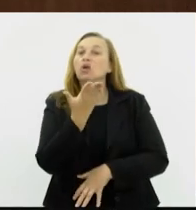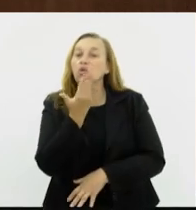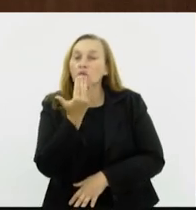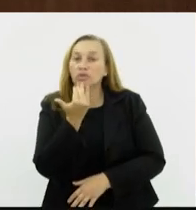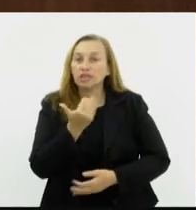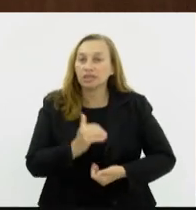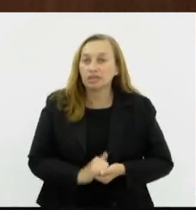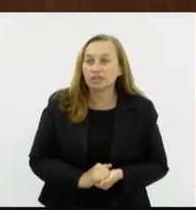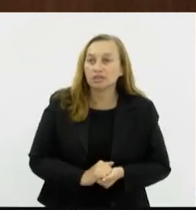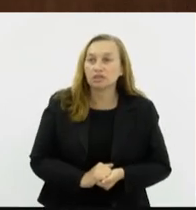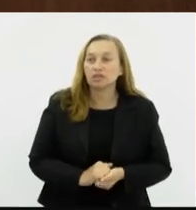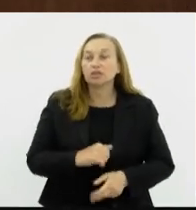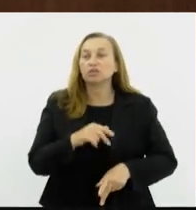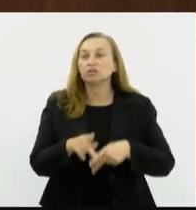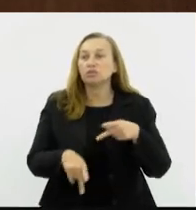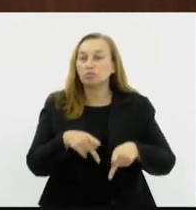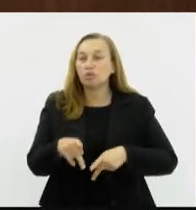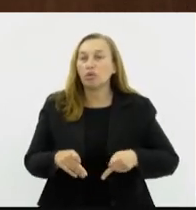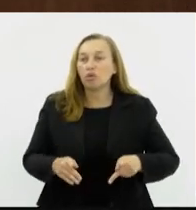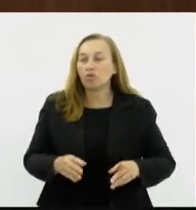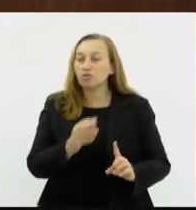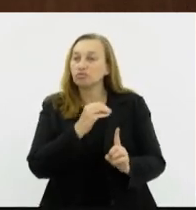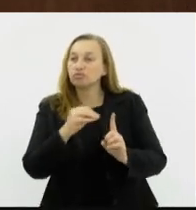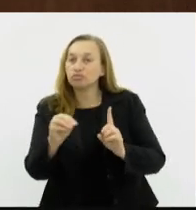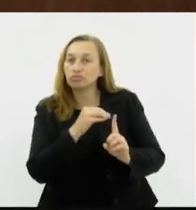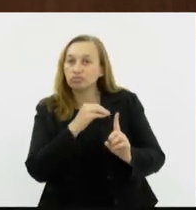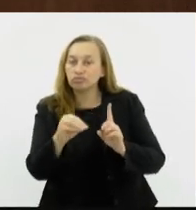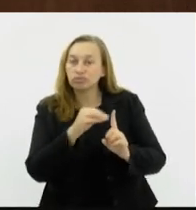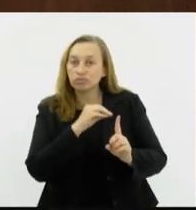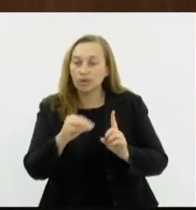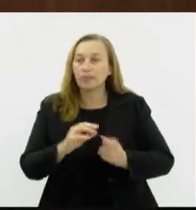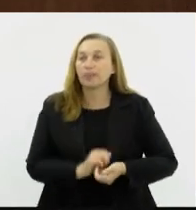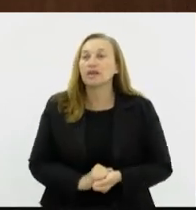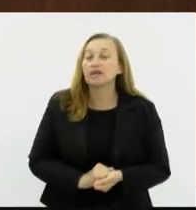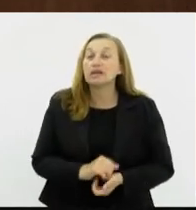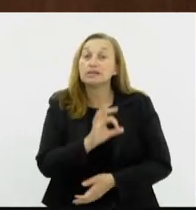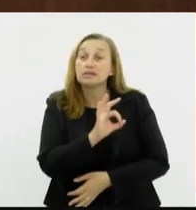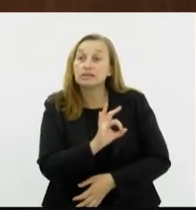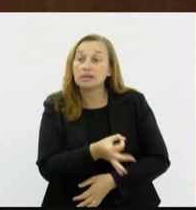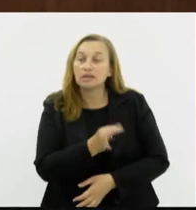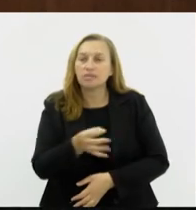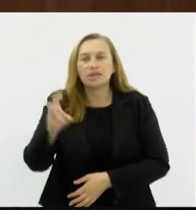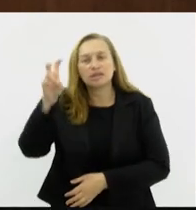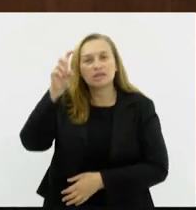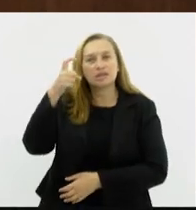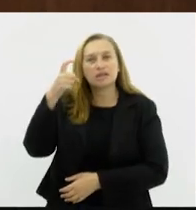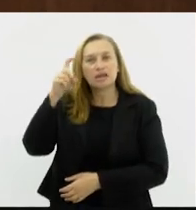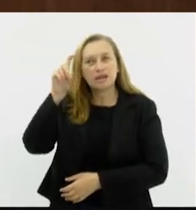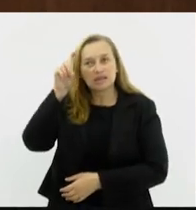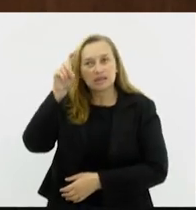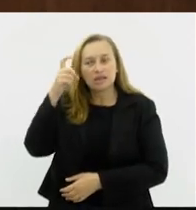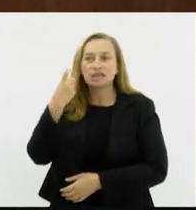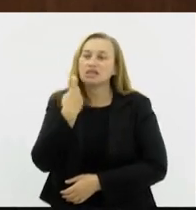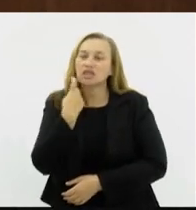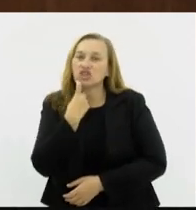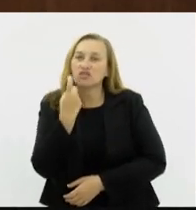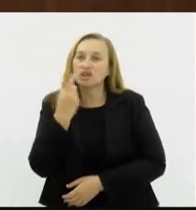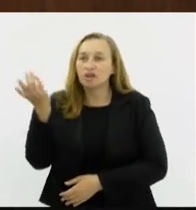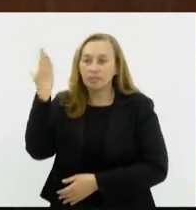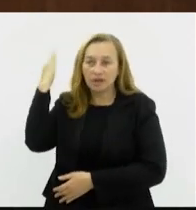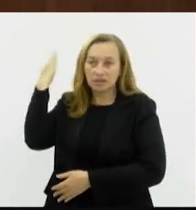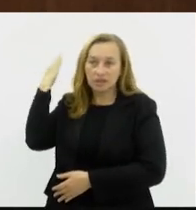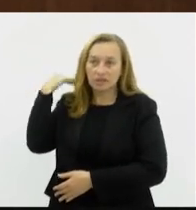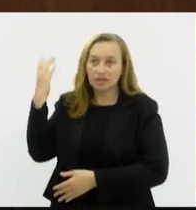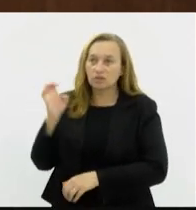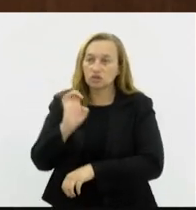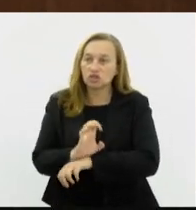alimentação das populações mais vulnerabilizadas. Recentemente, na sexta-feira passada, o nosso Estado recebeu,